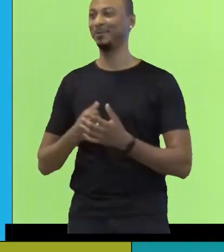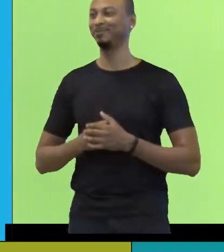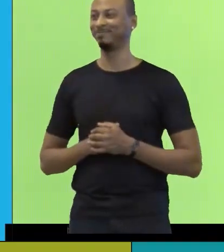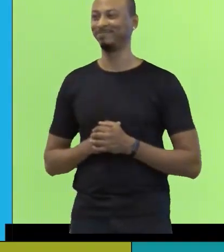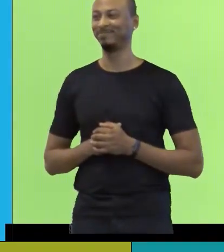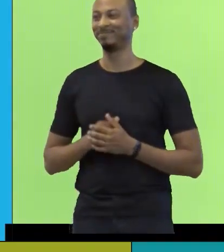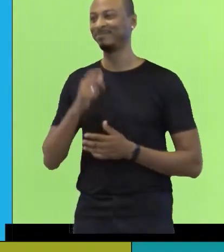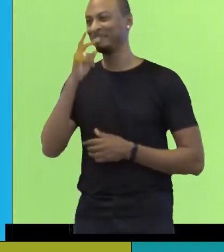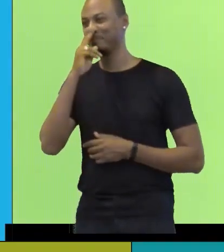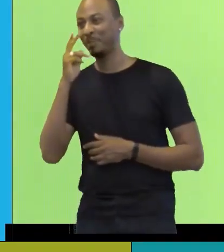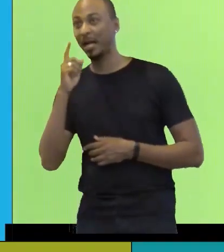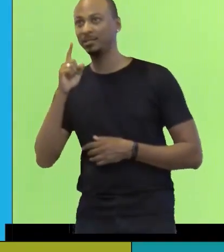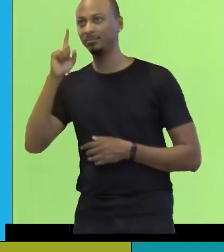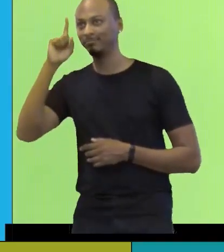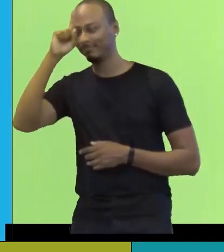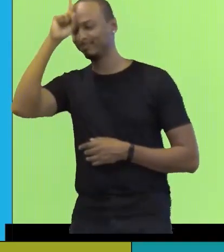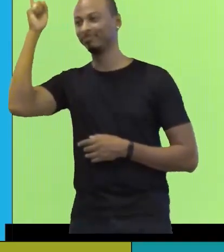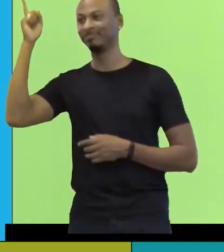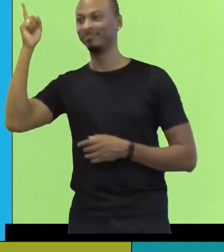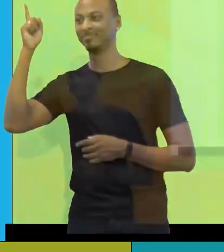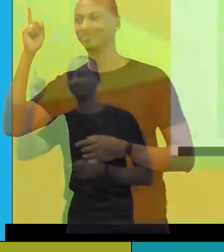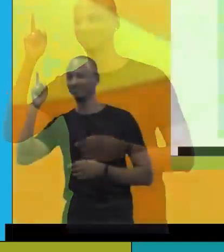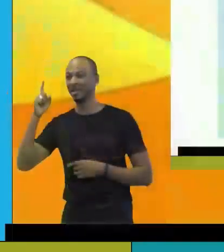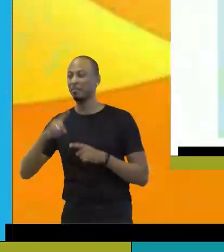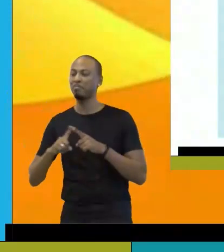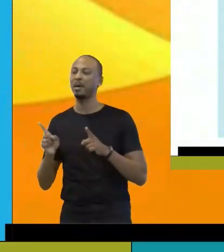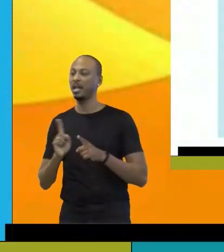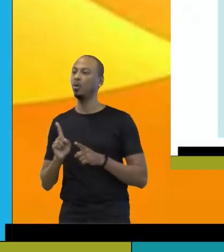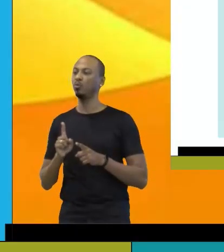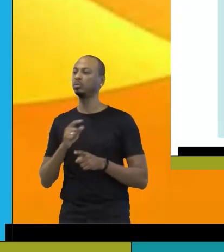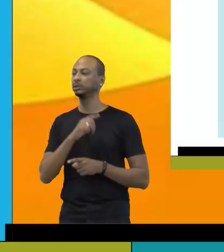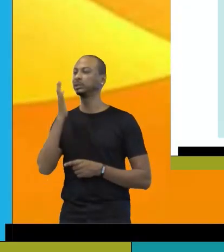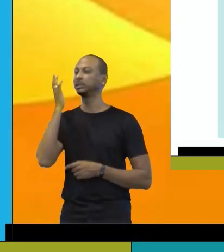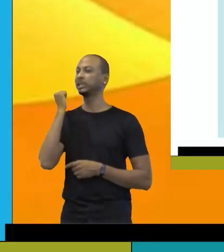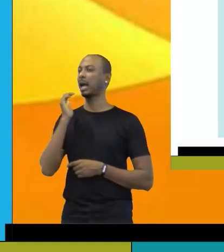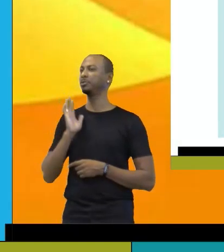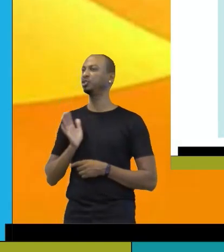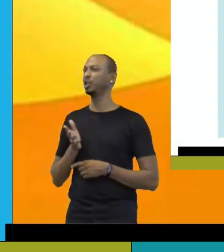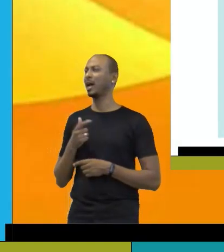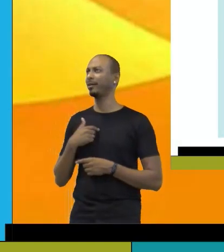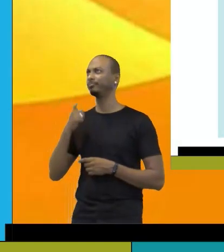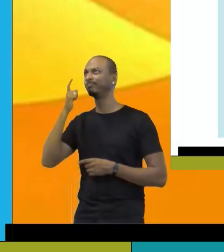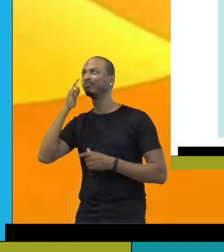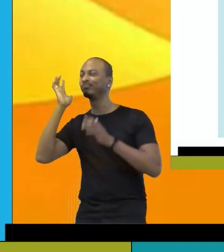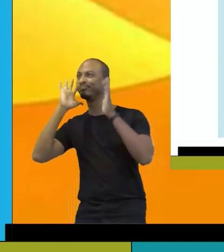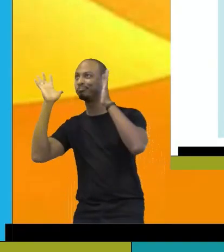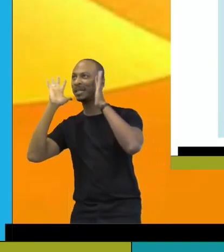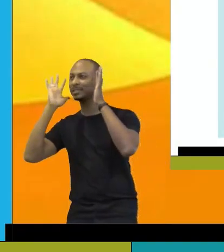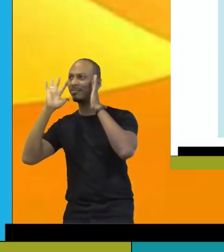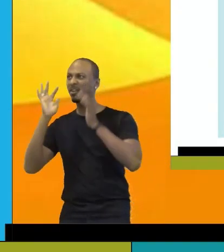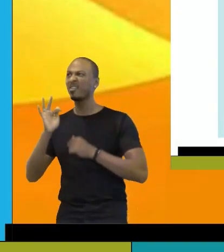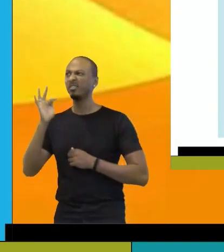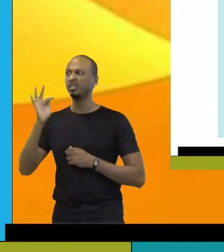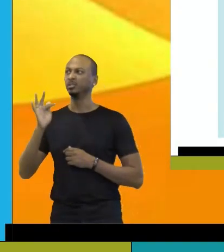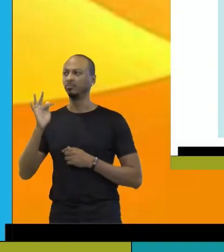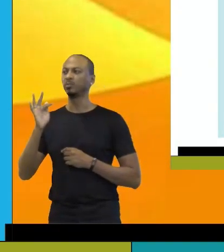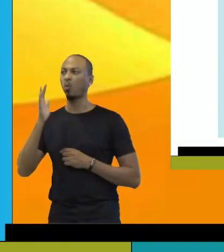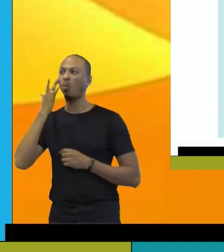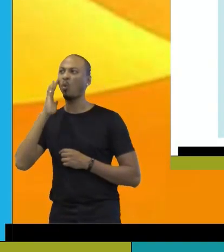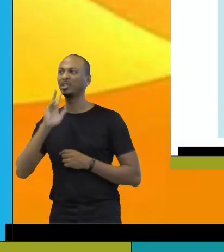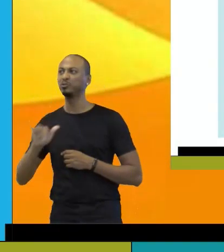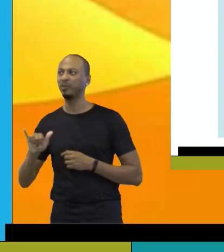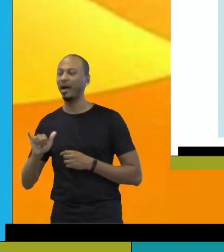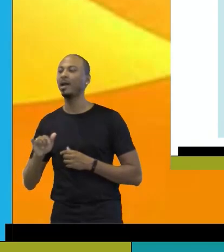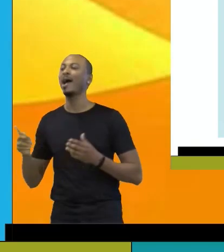de Maquiavel era essa Itália extremamente frágil devido às fortes